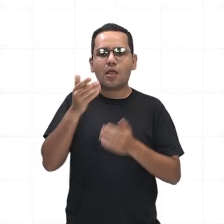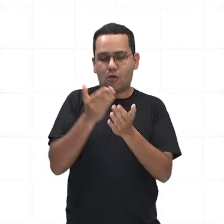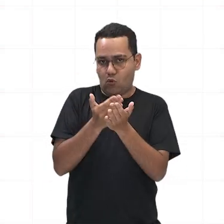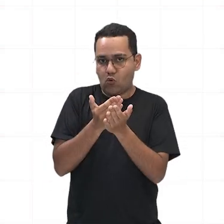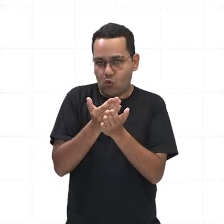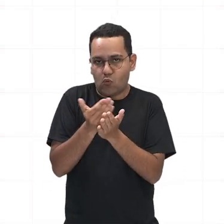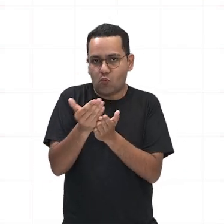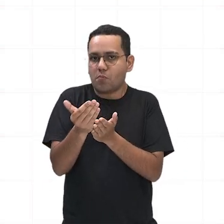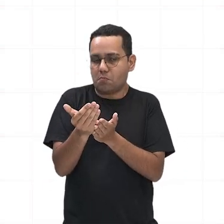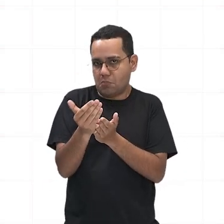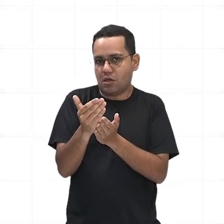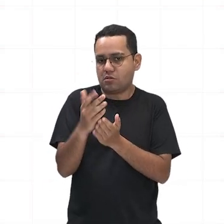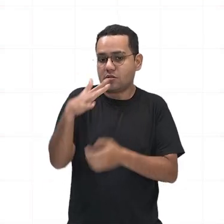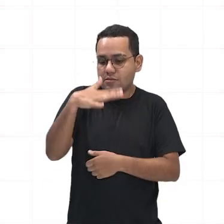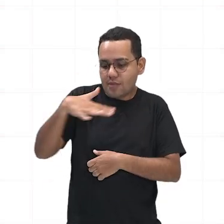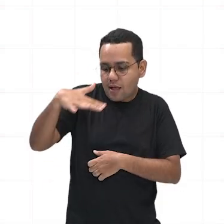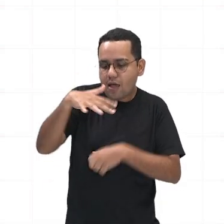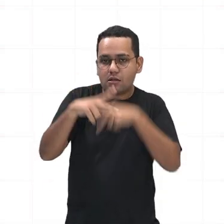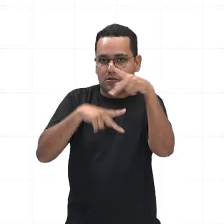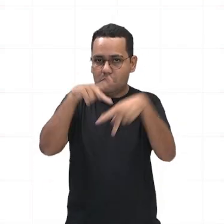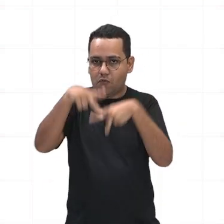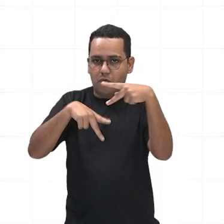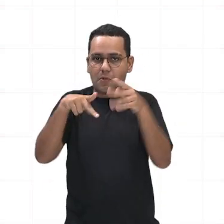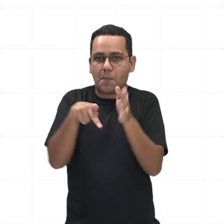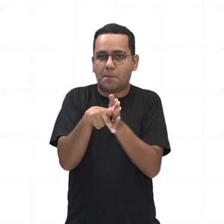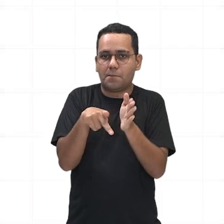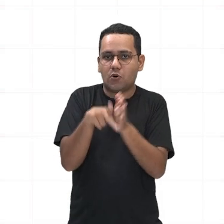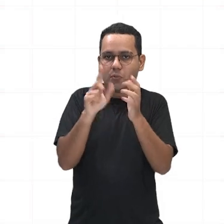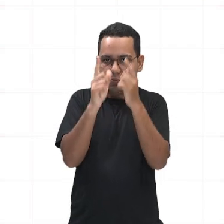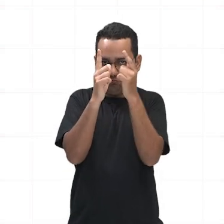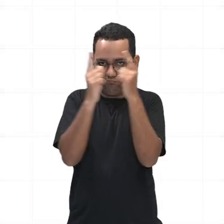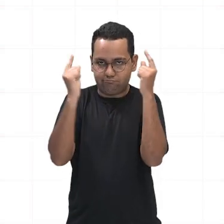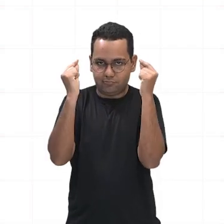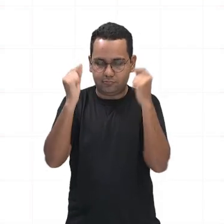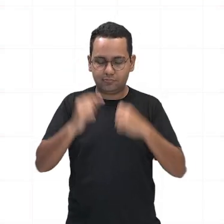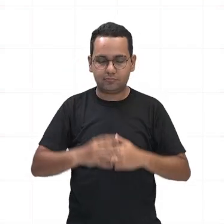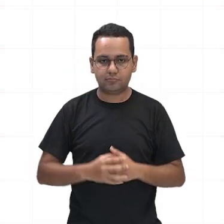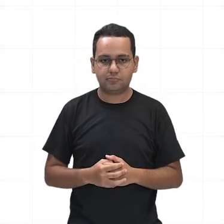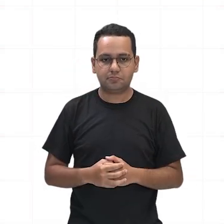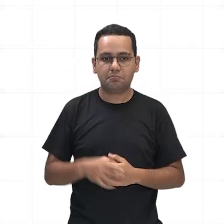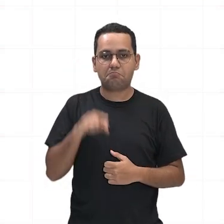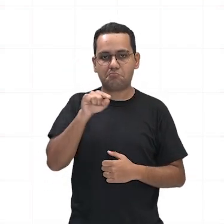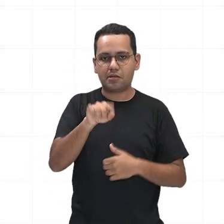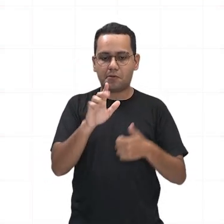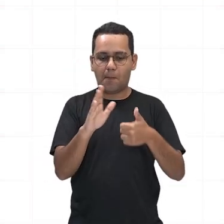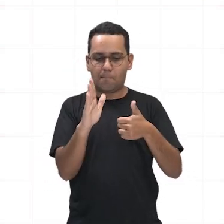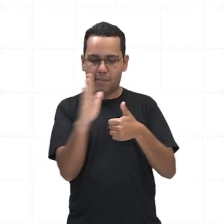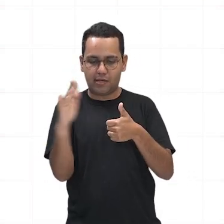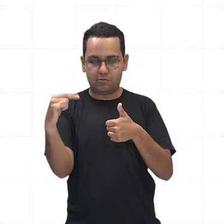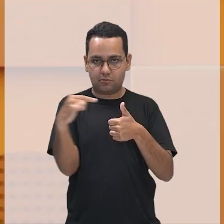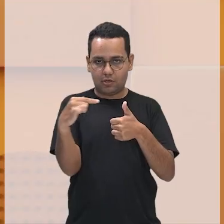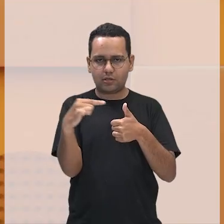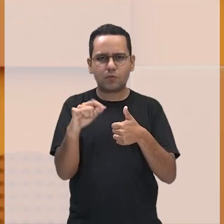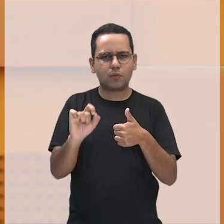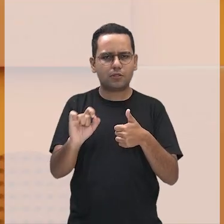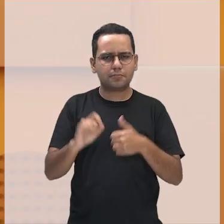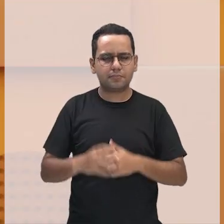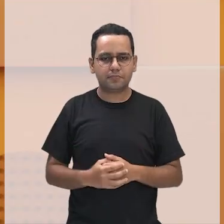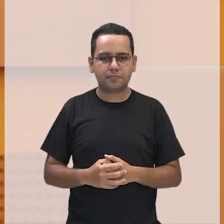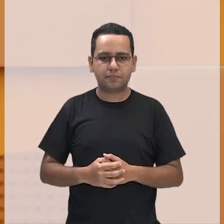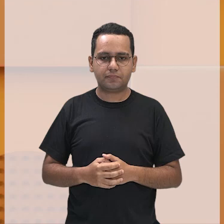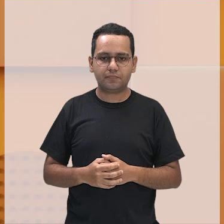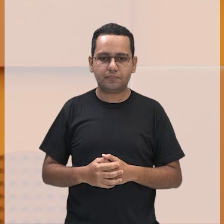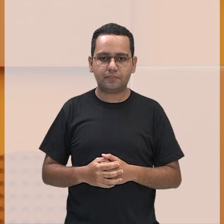inicial de povoamento, então, da Grécia, tá? Então, este período aí é exatamente esse processo, então,